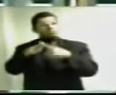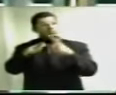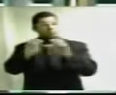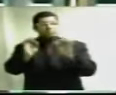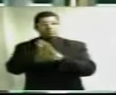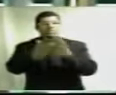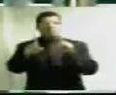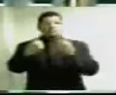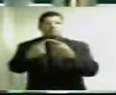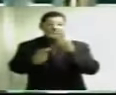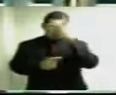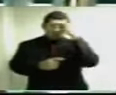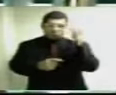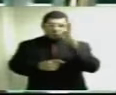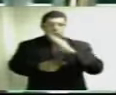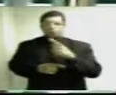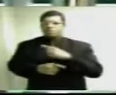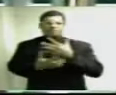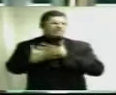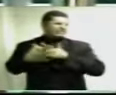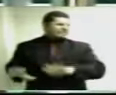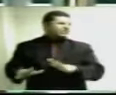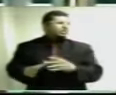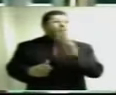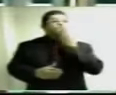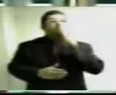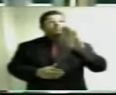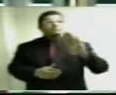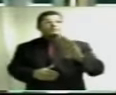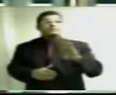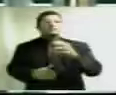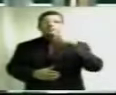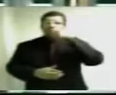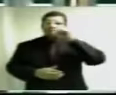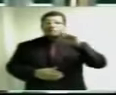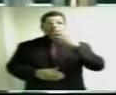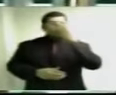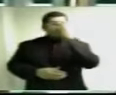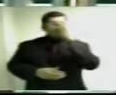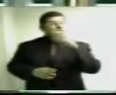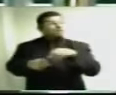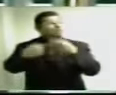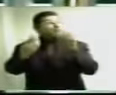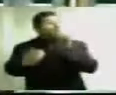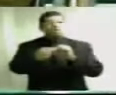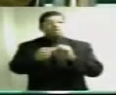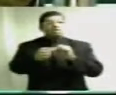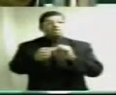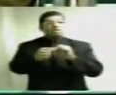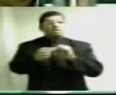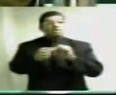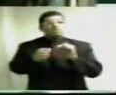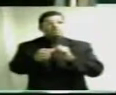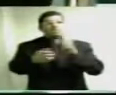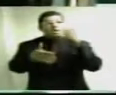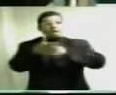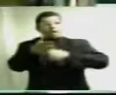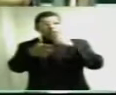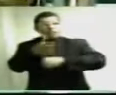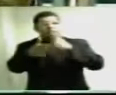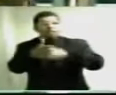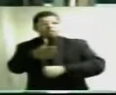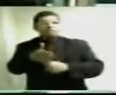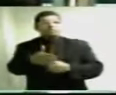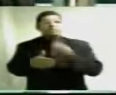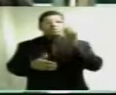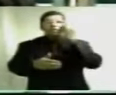partidária, mas uma causa do povo brasileiro que não aguenta mais as promessas, o pão e o circo. Então, deputado Marcelo Ramos, a lutar por aquilo que é